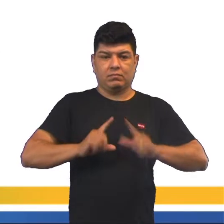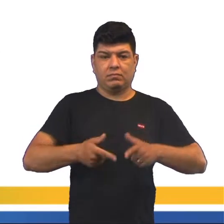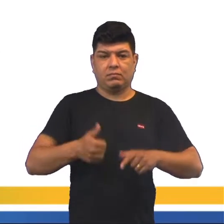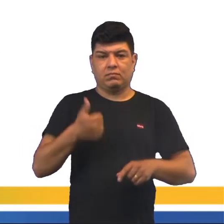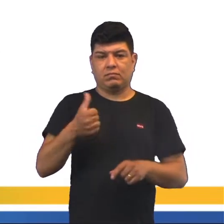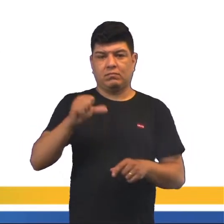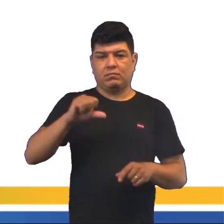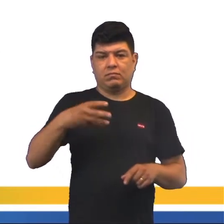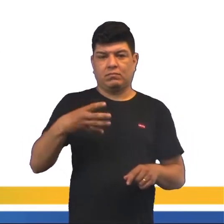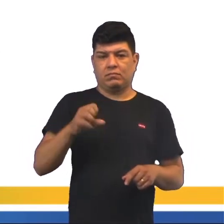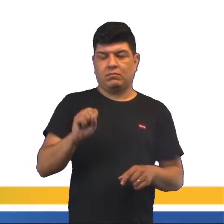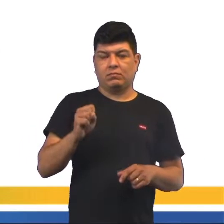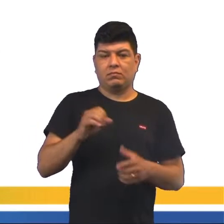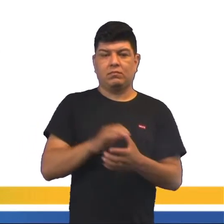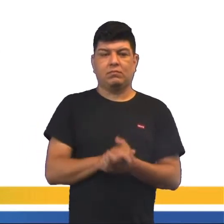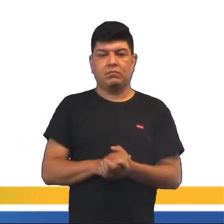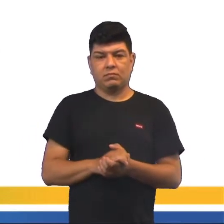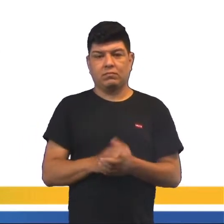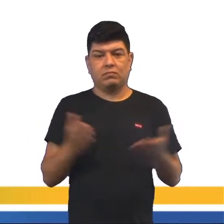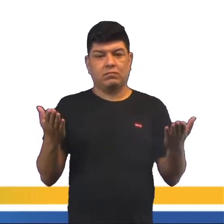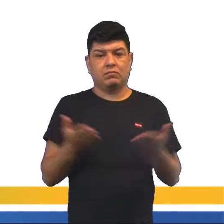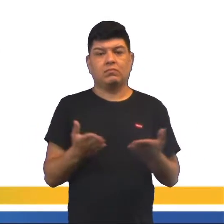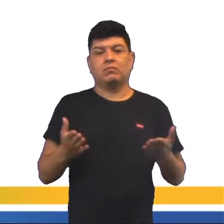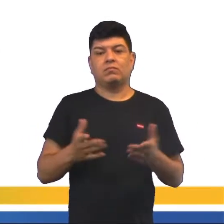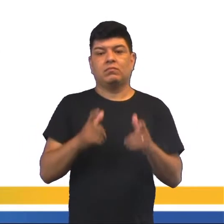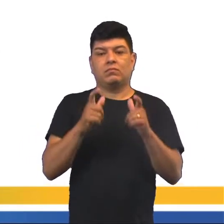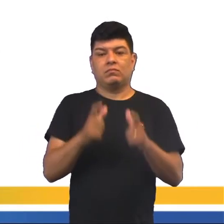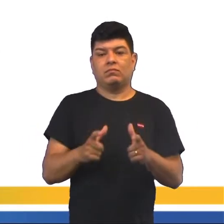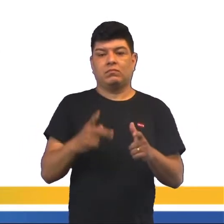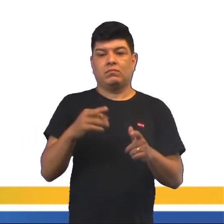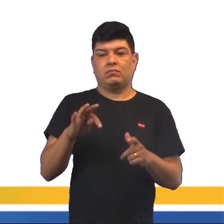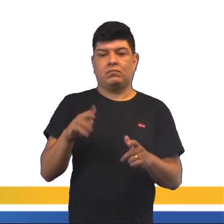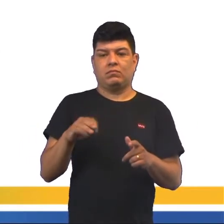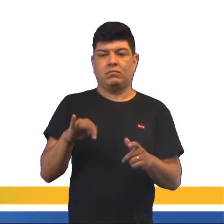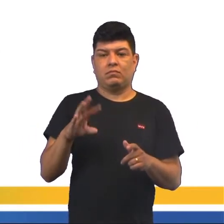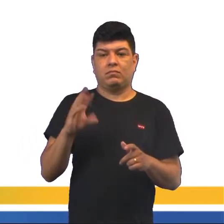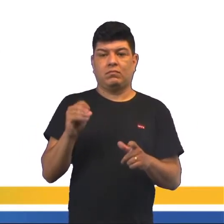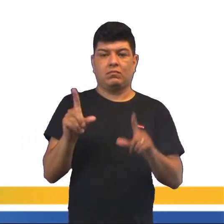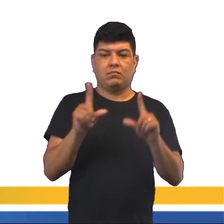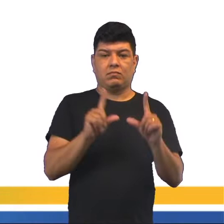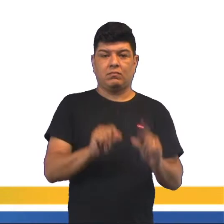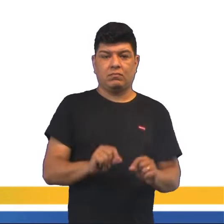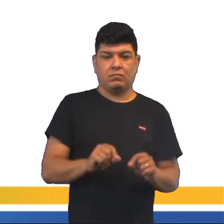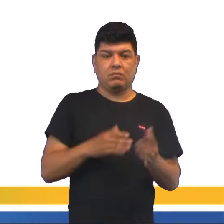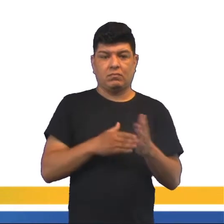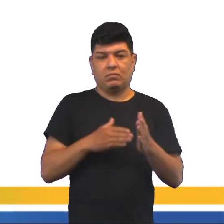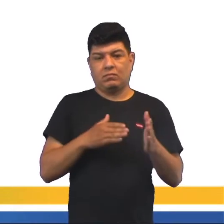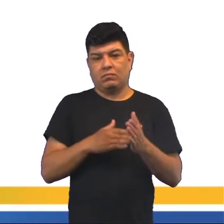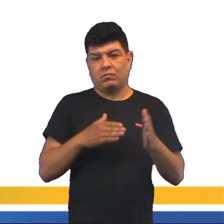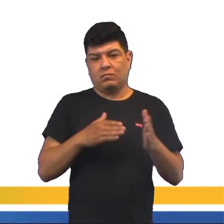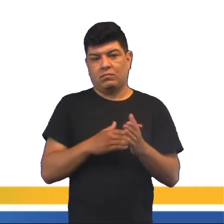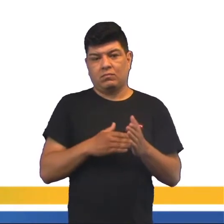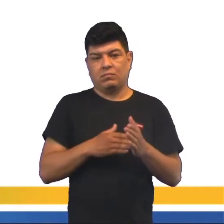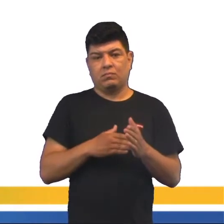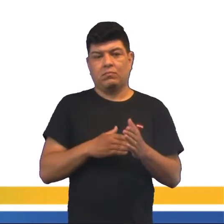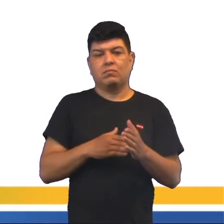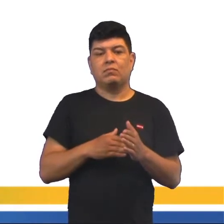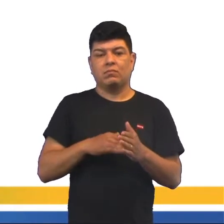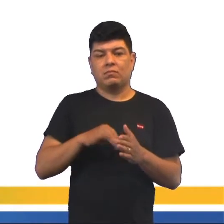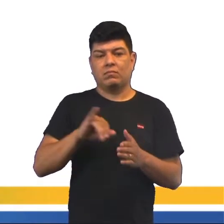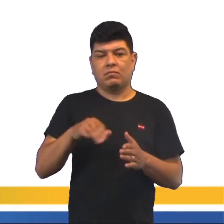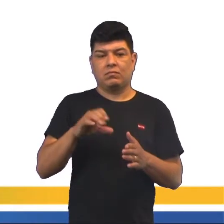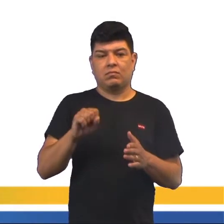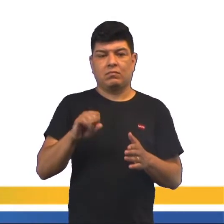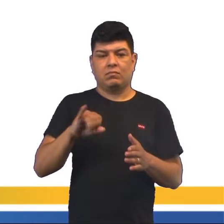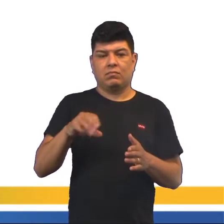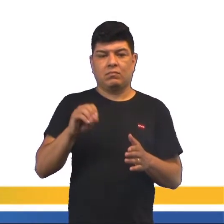em 1948. Atualmente, os territórios palestinos reduzem-se a restritas áreas da Cisjordânia e também